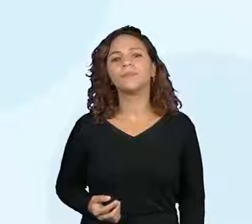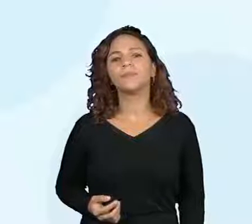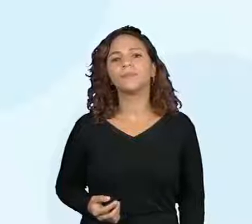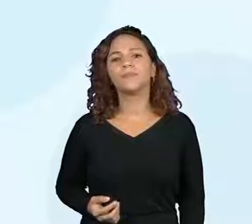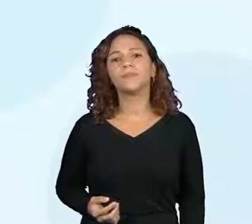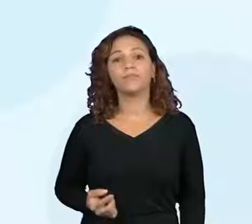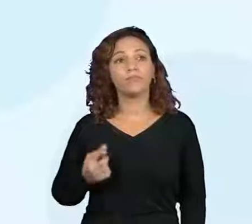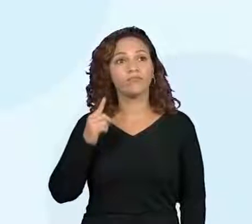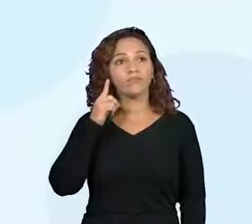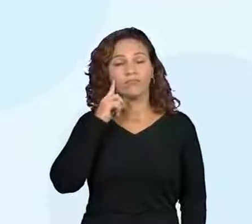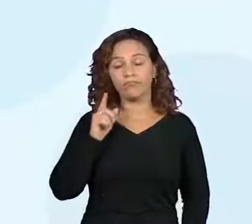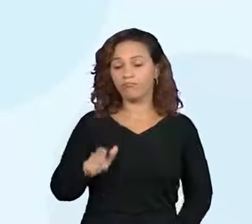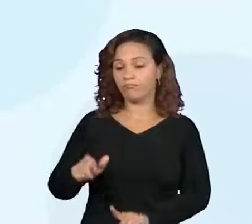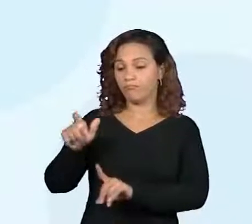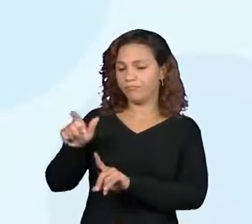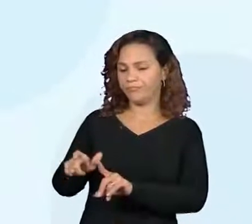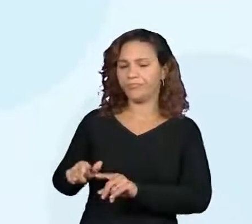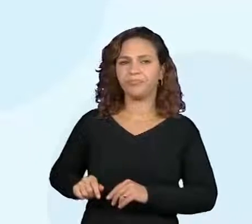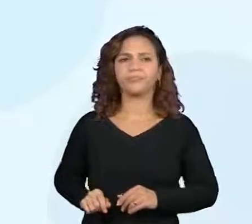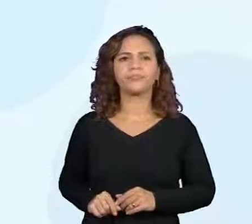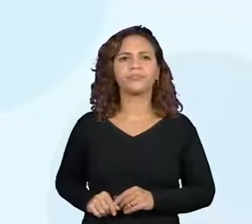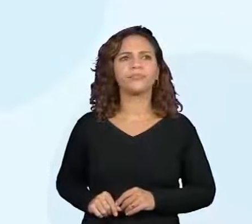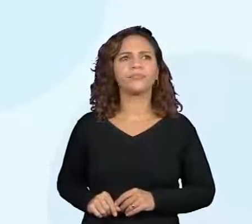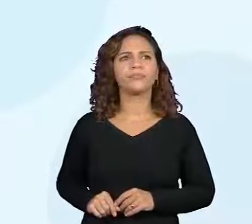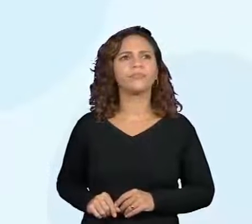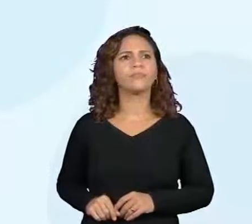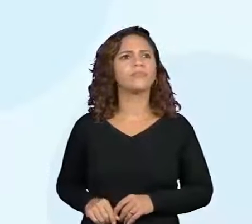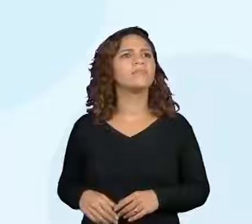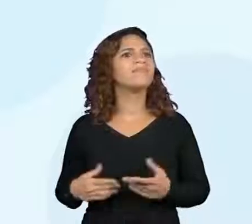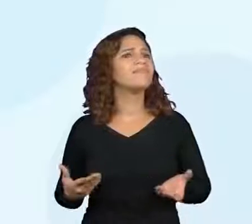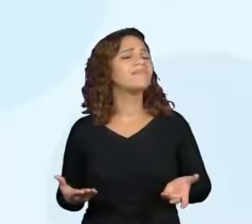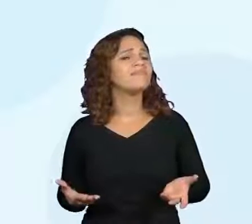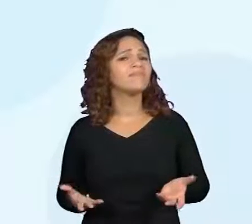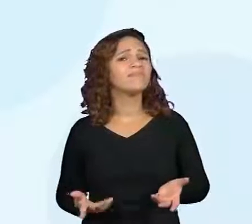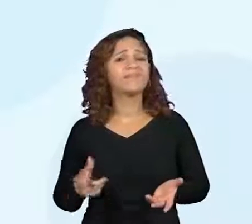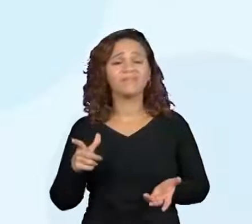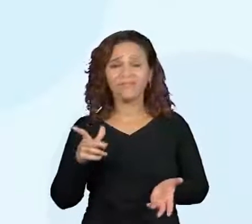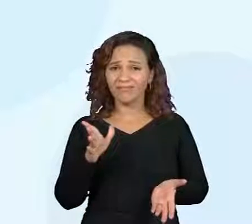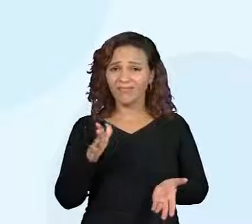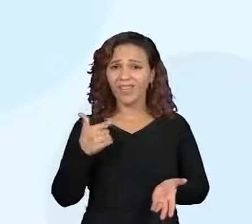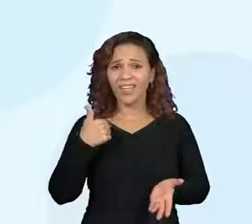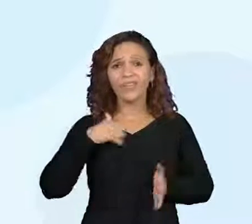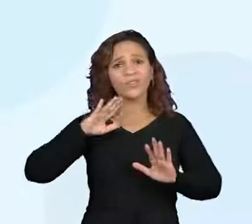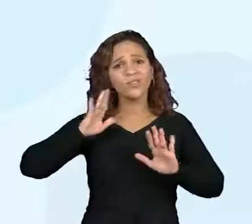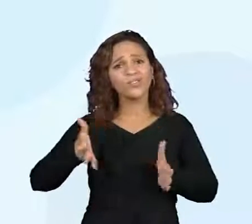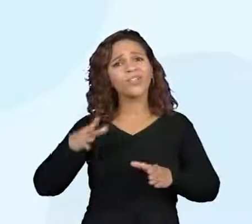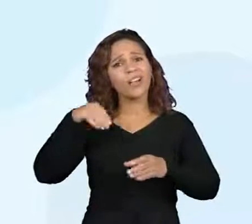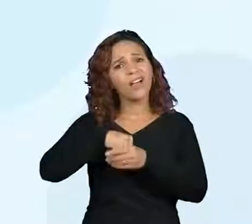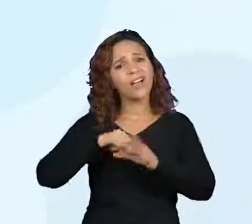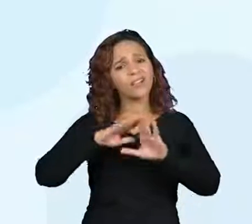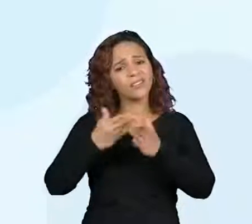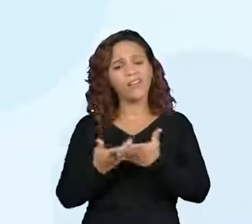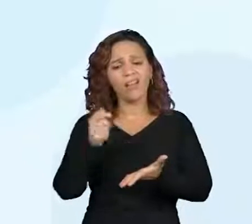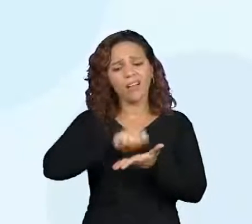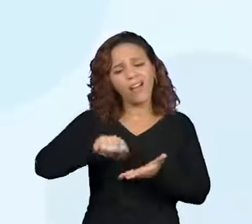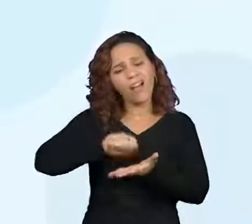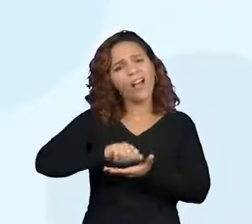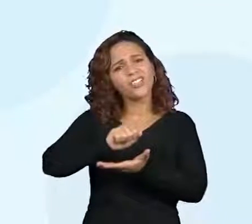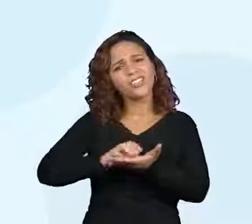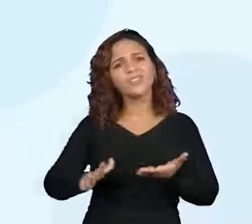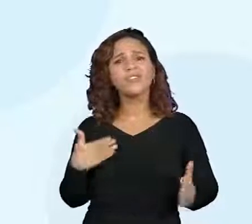O personagem pergunta, para que fazer lição de casa se eu já faço na escola?